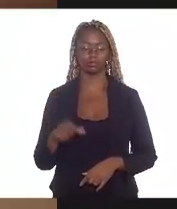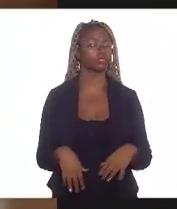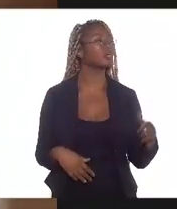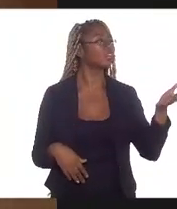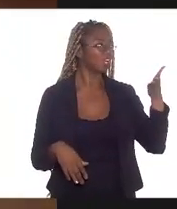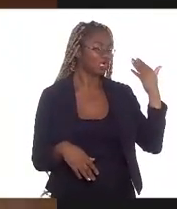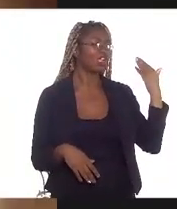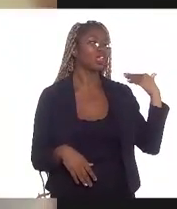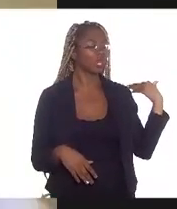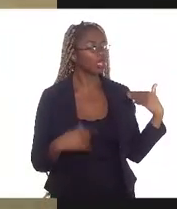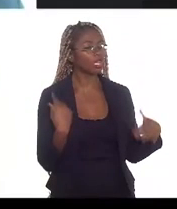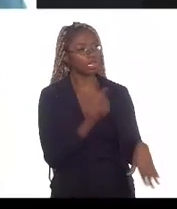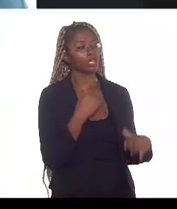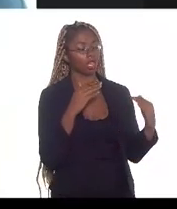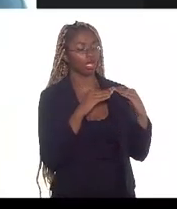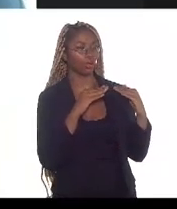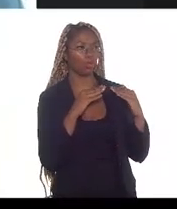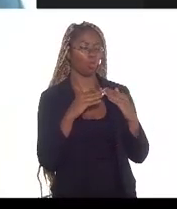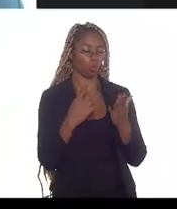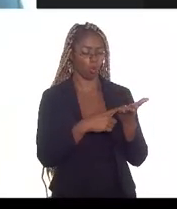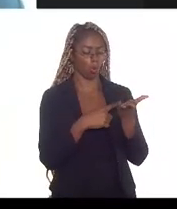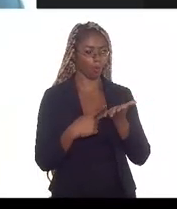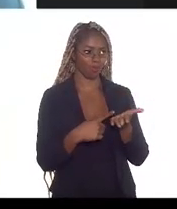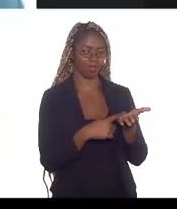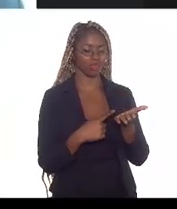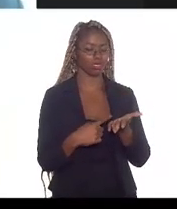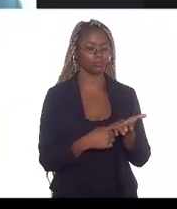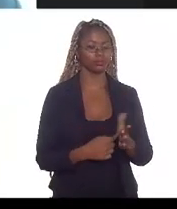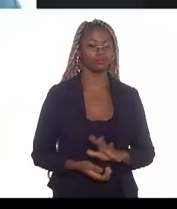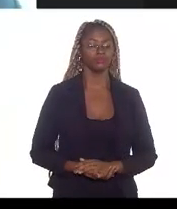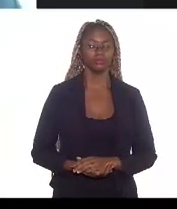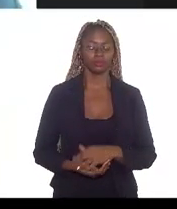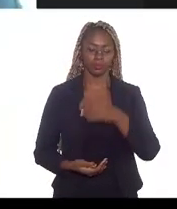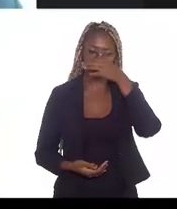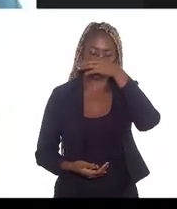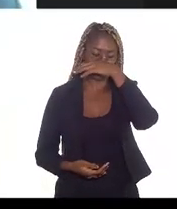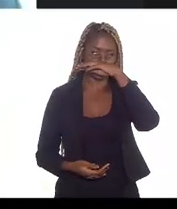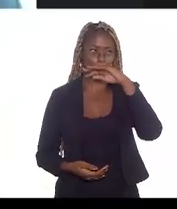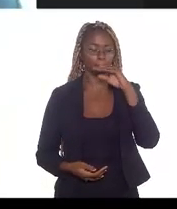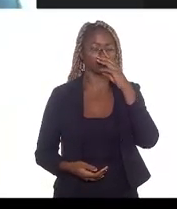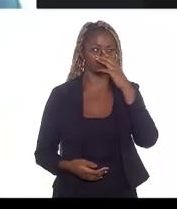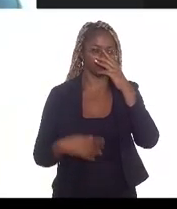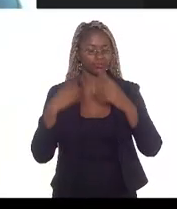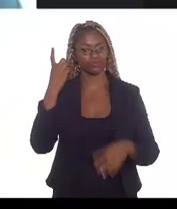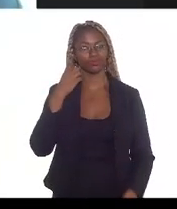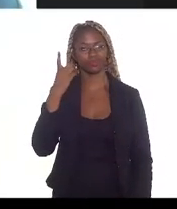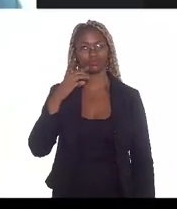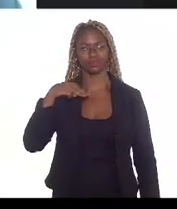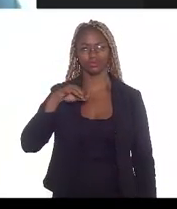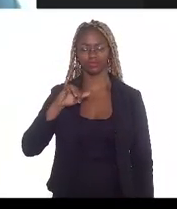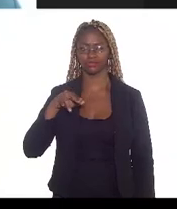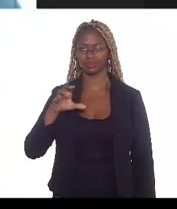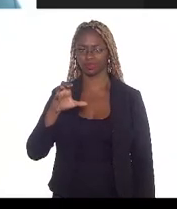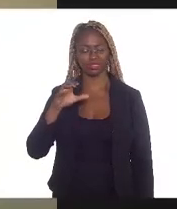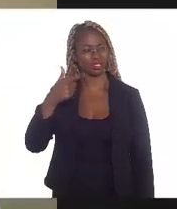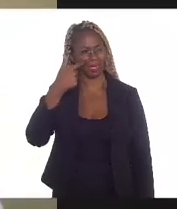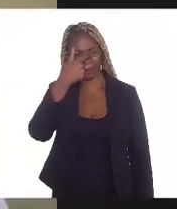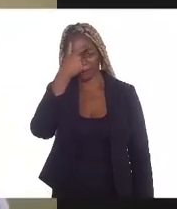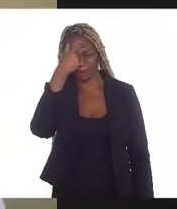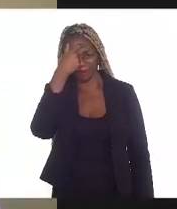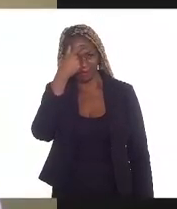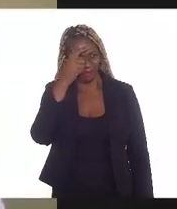Na época, nós fizemos um acordo. O Serginho já foi aprovado. O deputado Mick está com a mente extraordinária,